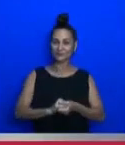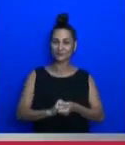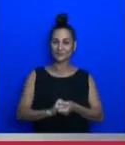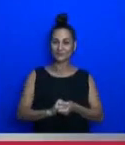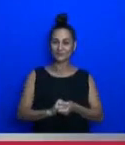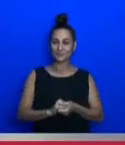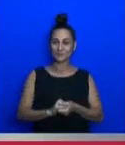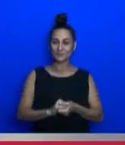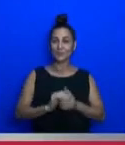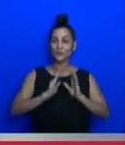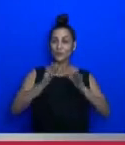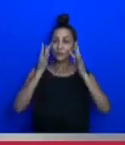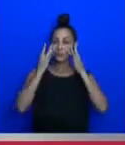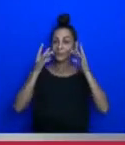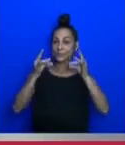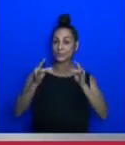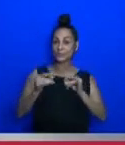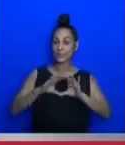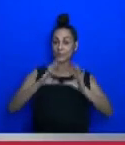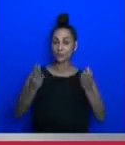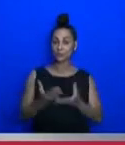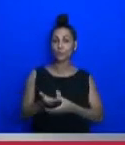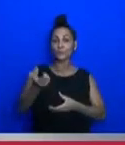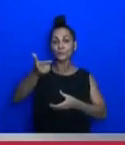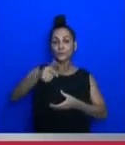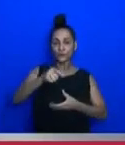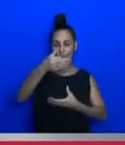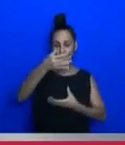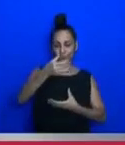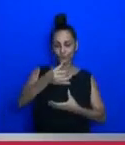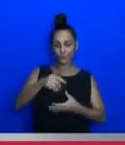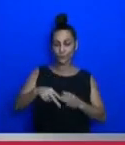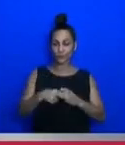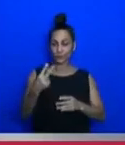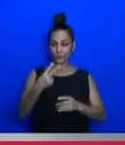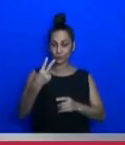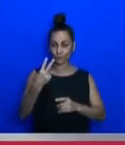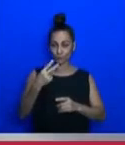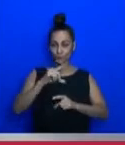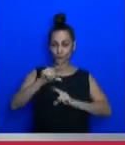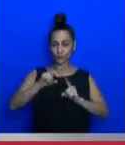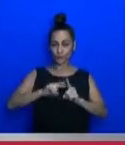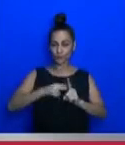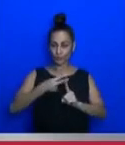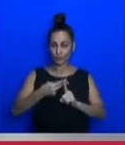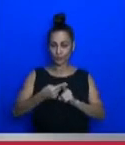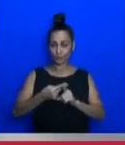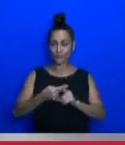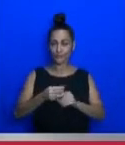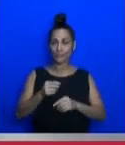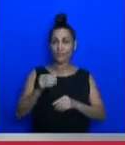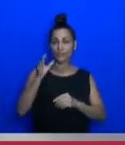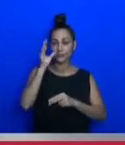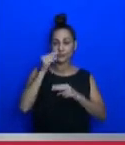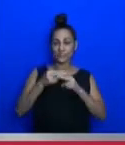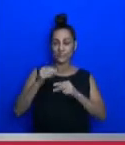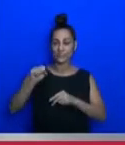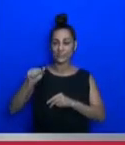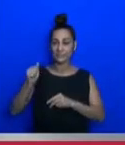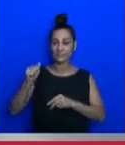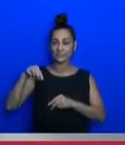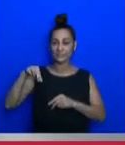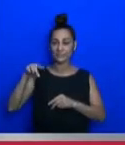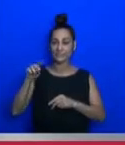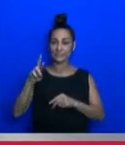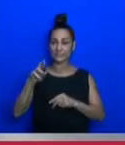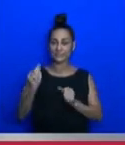validado. Conforme explicamos, o Globo agora será reabastecido para o segundo sorteio da dupla Sena. Sandra, nossa colega da Caixa,